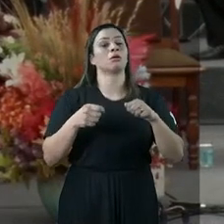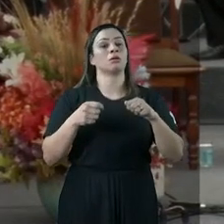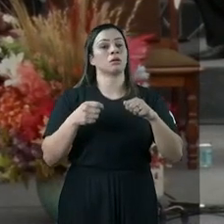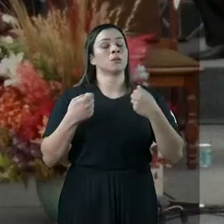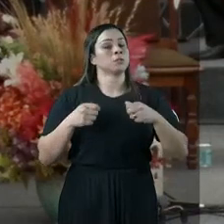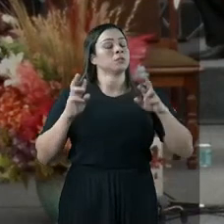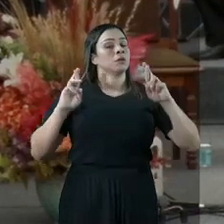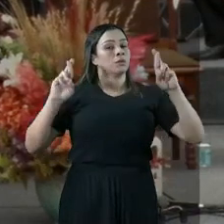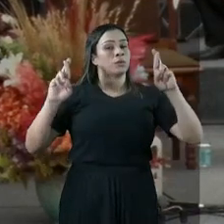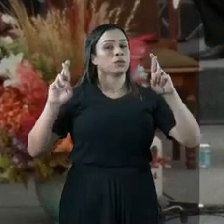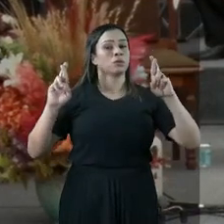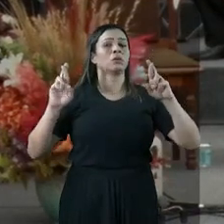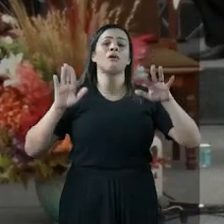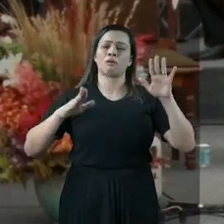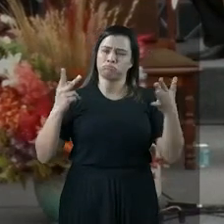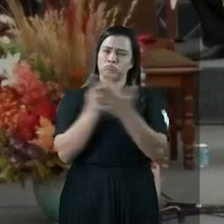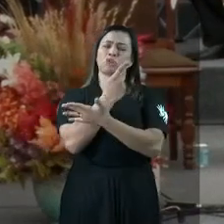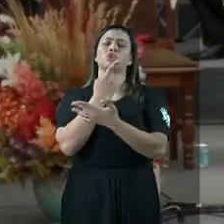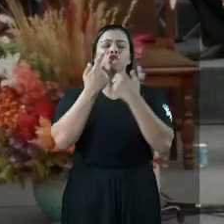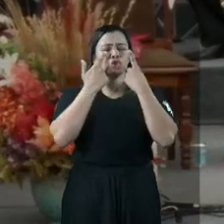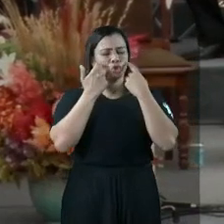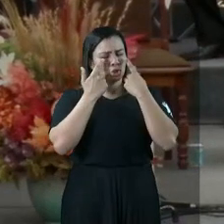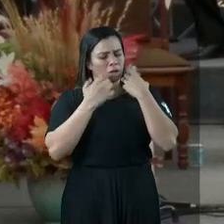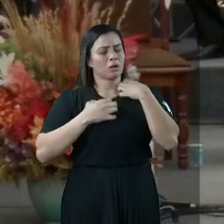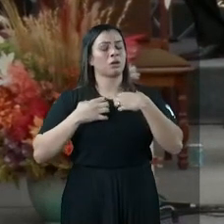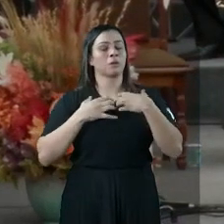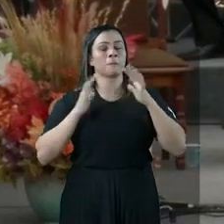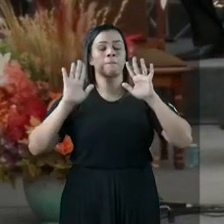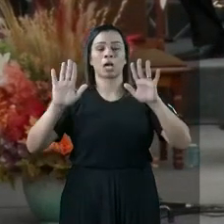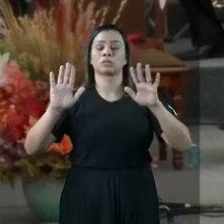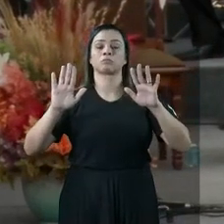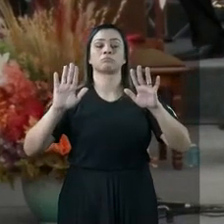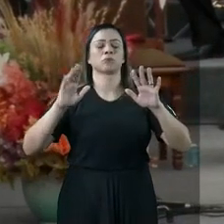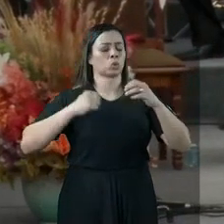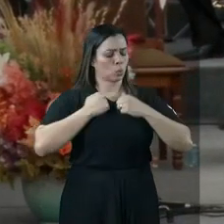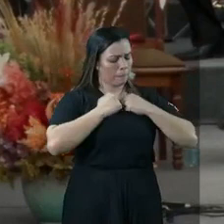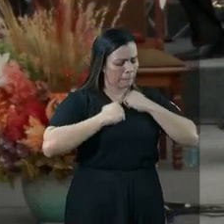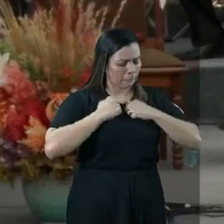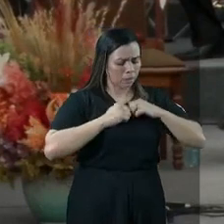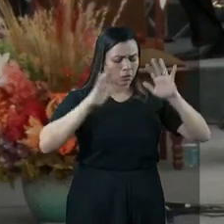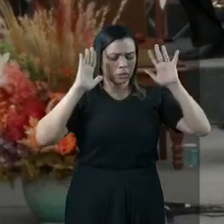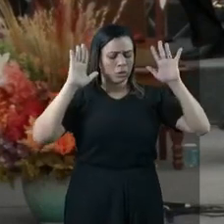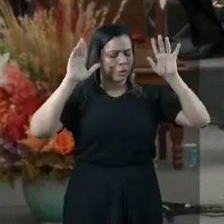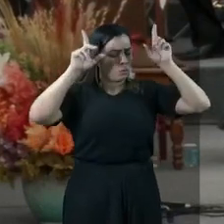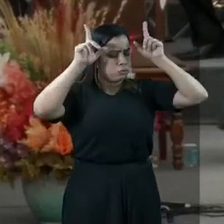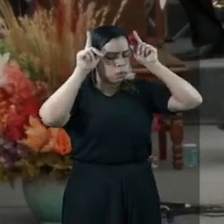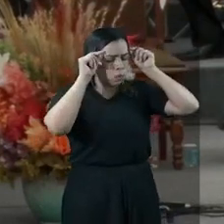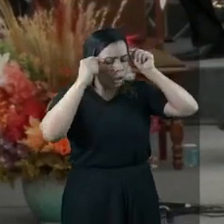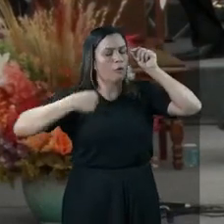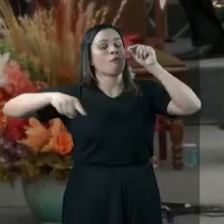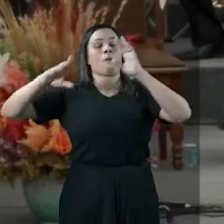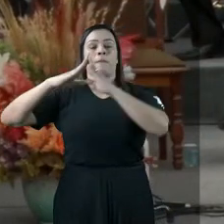vez em quando a gente grita de dor, mas de repente a gente toma um banho, troca de roupa e vem da glória a Deus na Umadempe